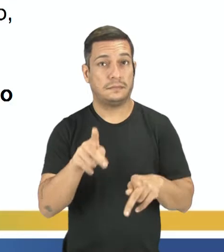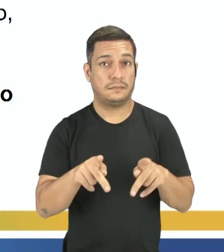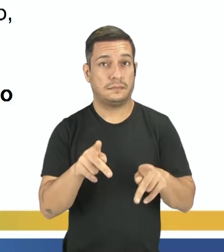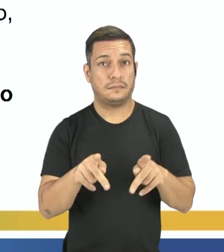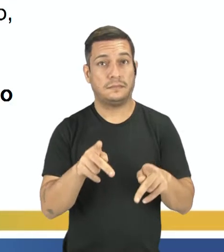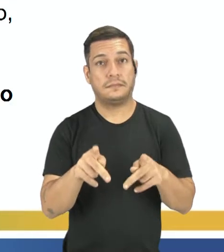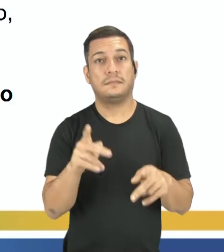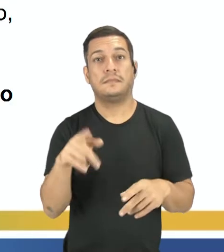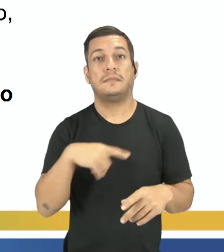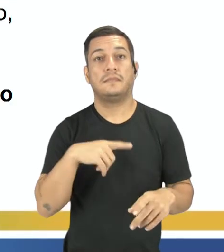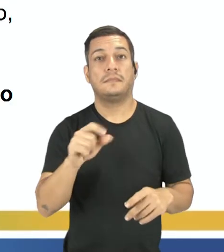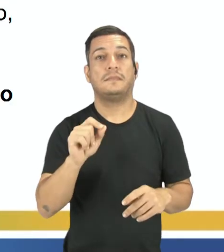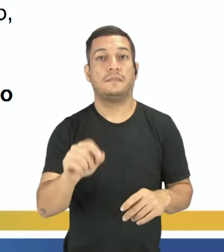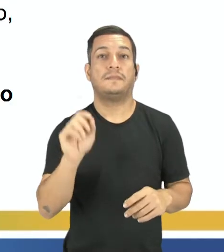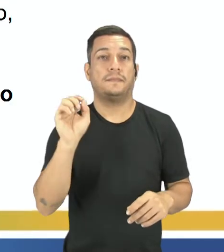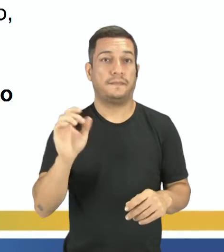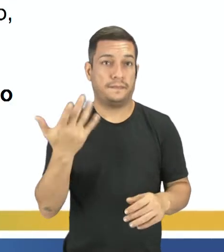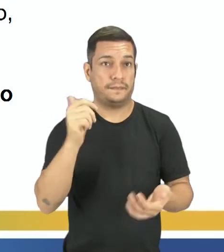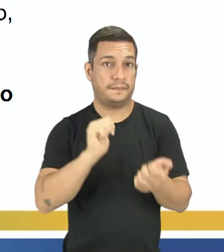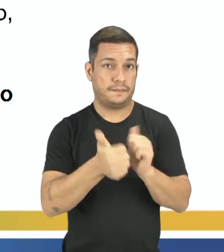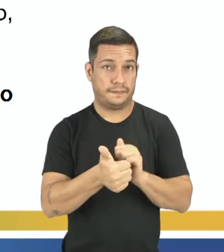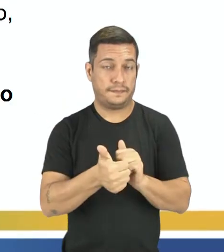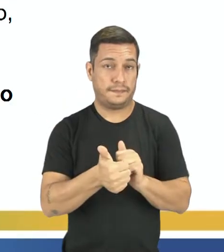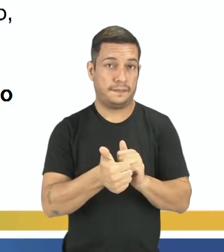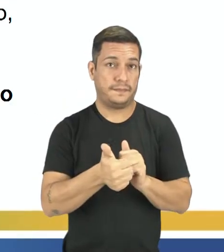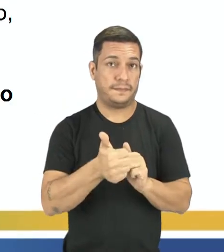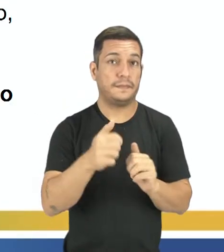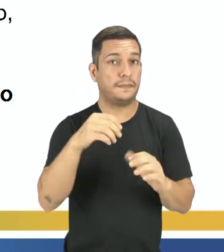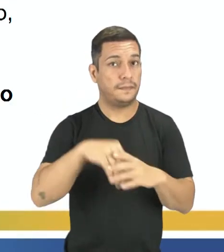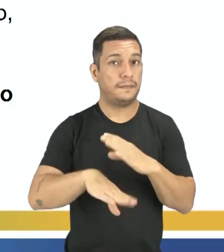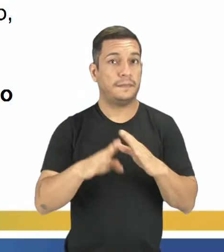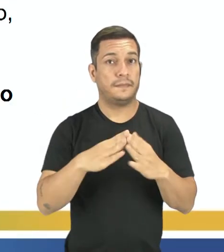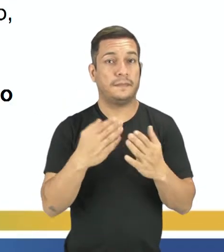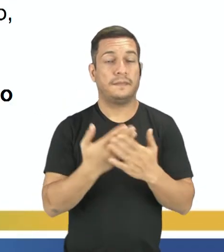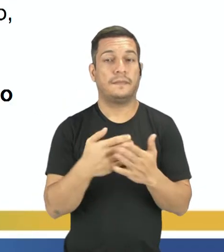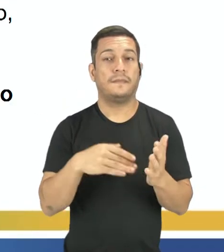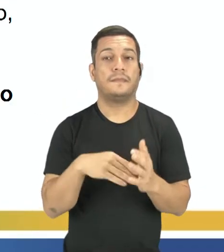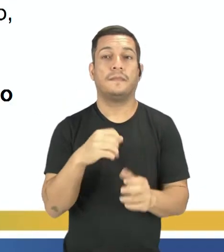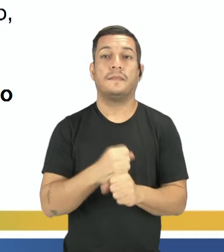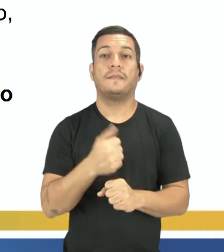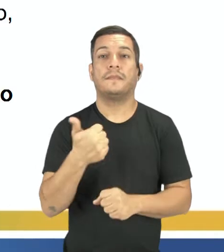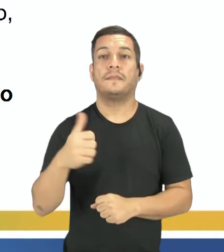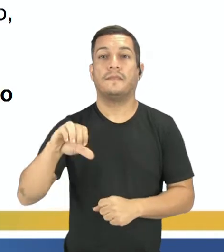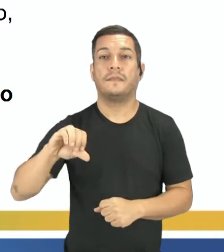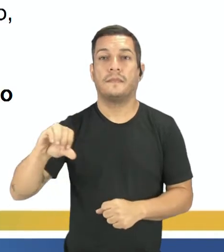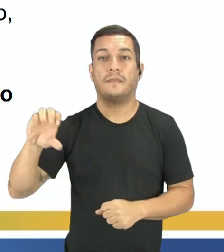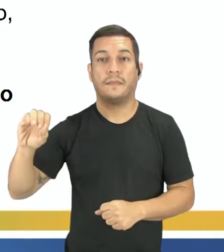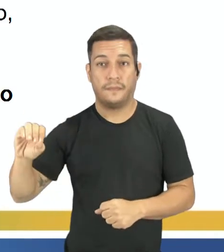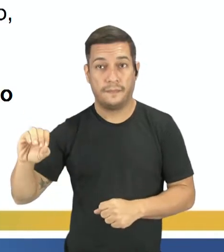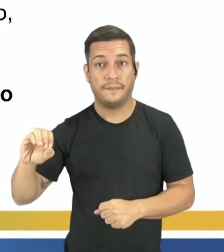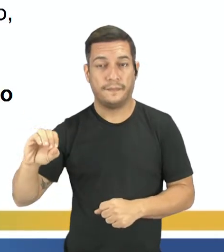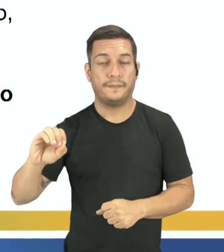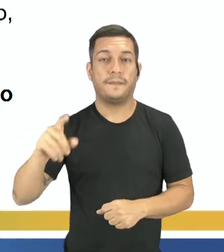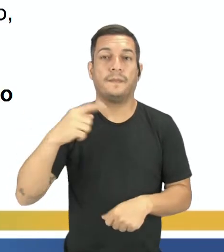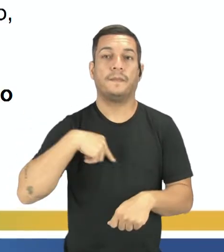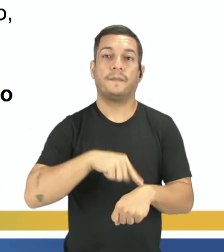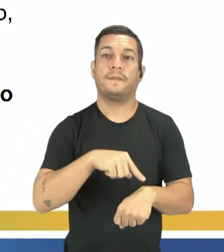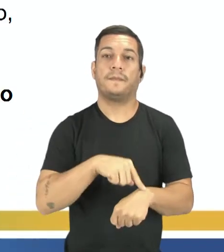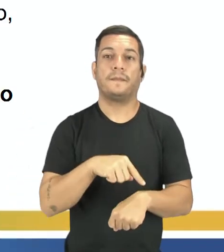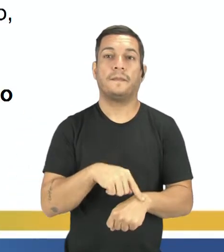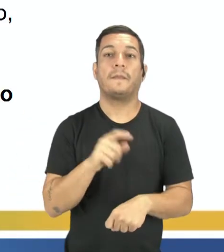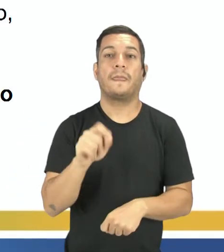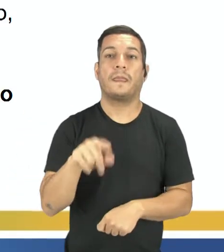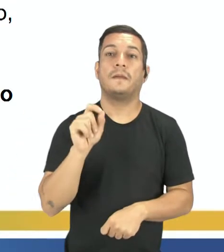popular, intensificou-se o fenômeno esportivo, o esporte na escola, até a década de 1990. Esse momento